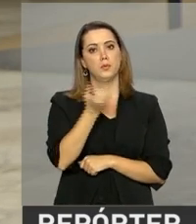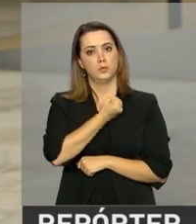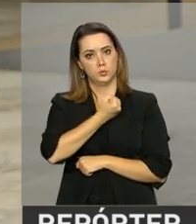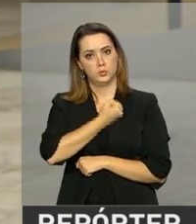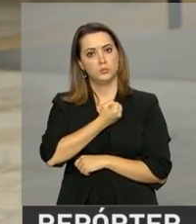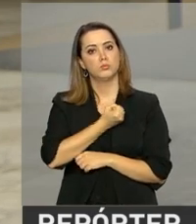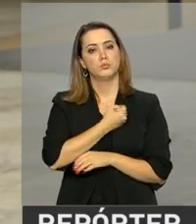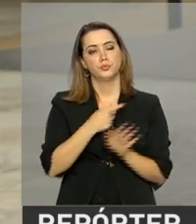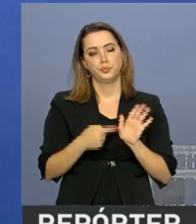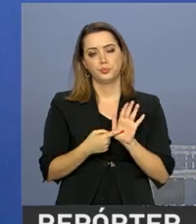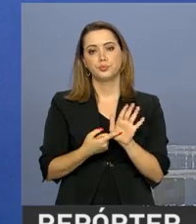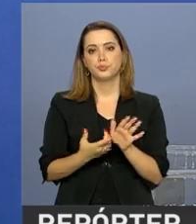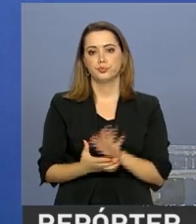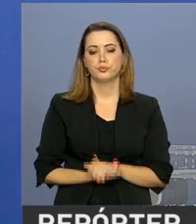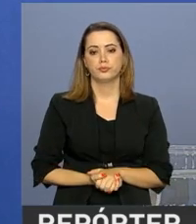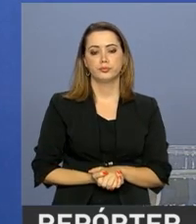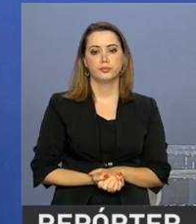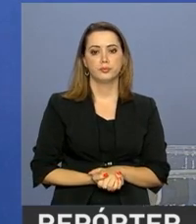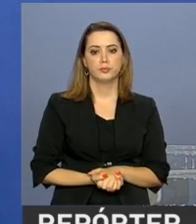de confiança.